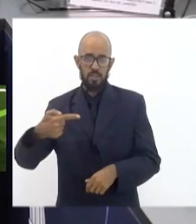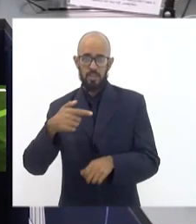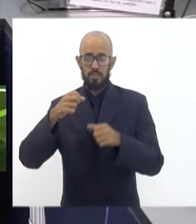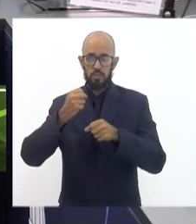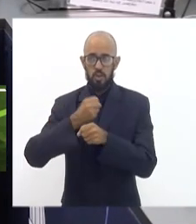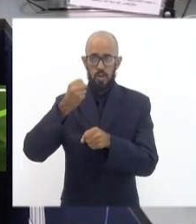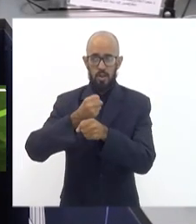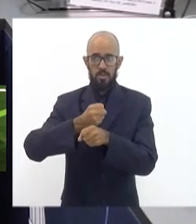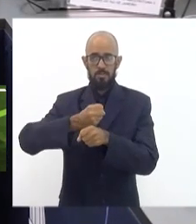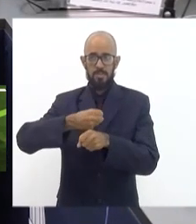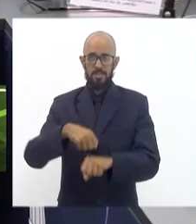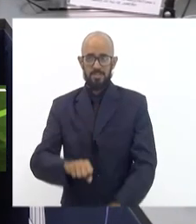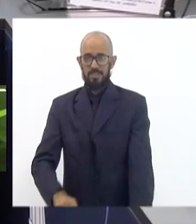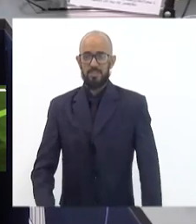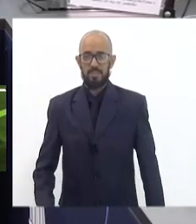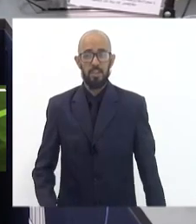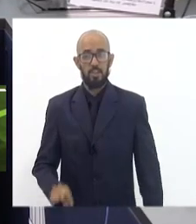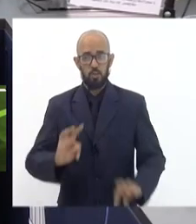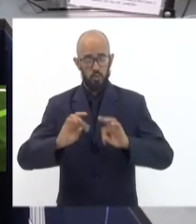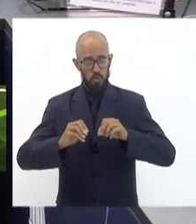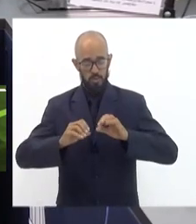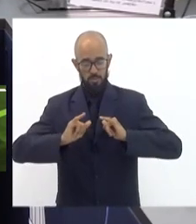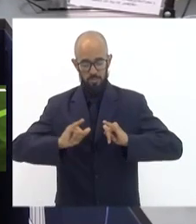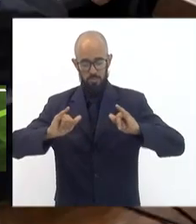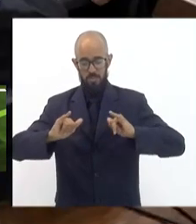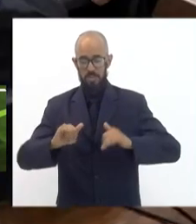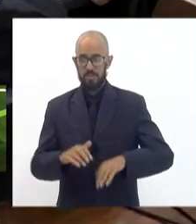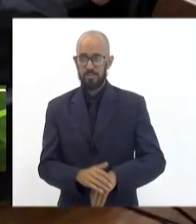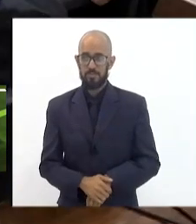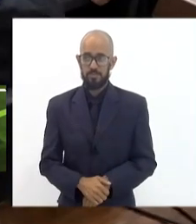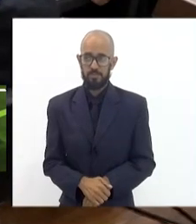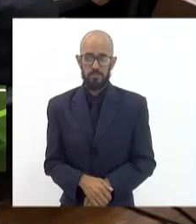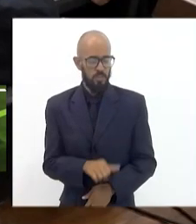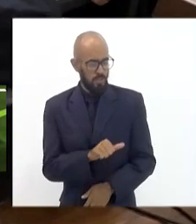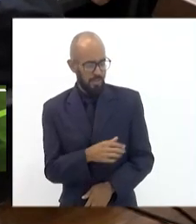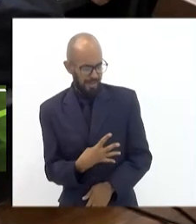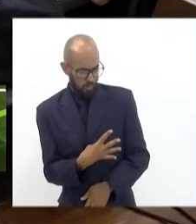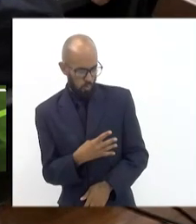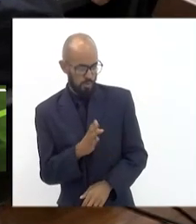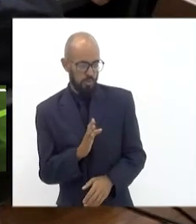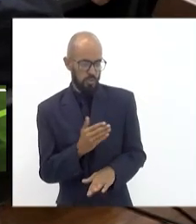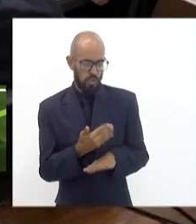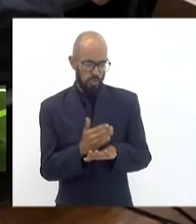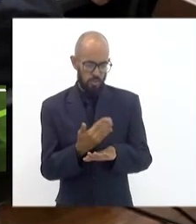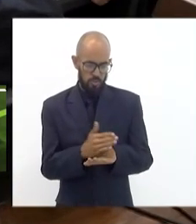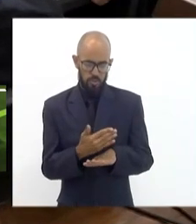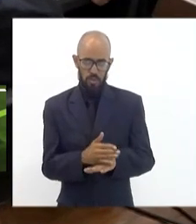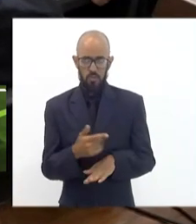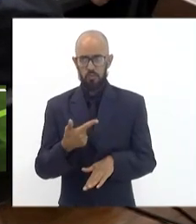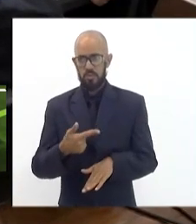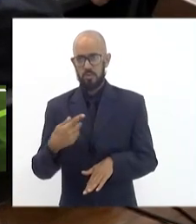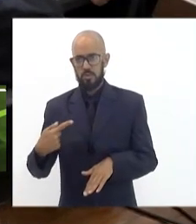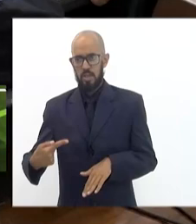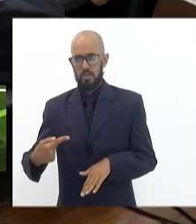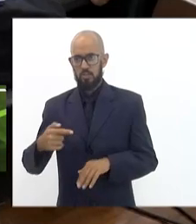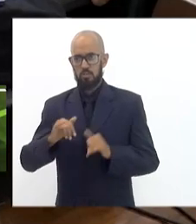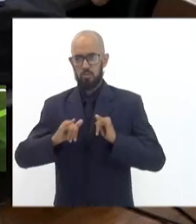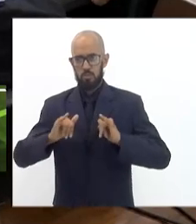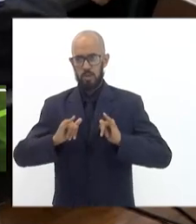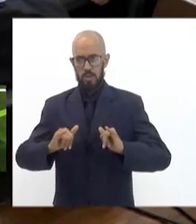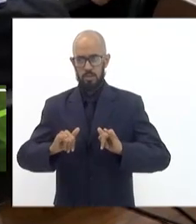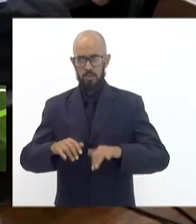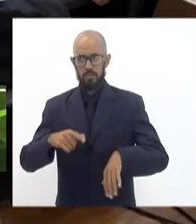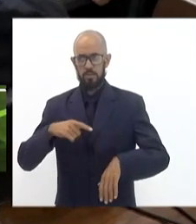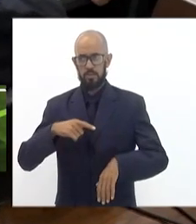quanto estão publicadas todas elas todas elas o 27 não você tem 14 execução Ao todo são 27 publicadas já fiz